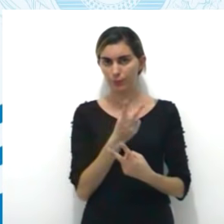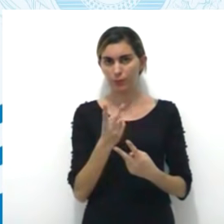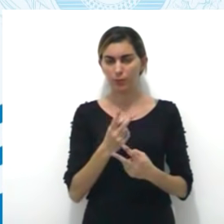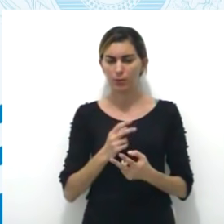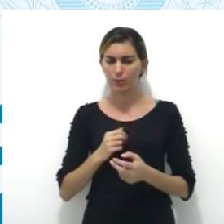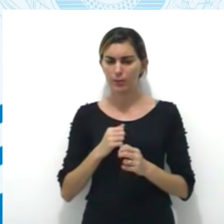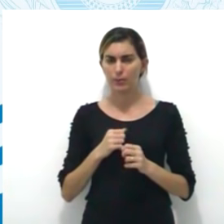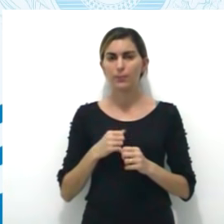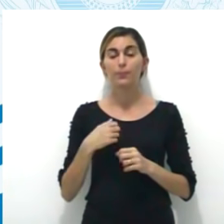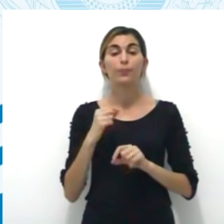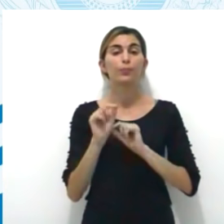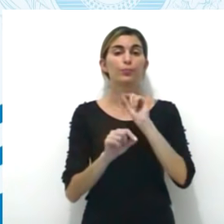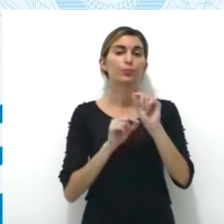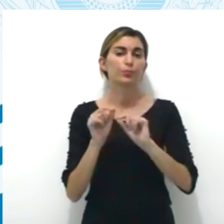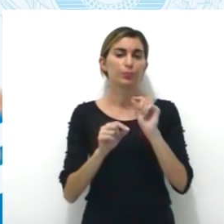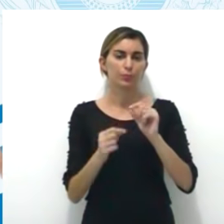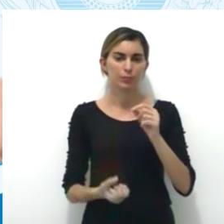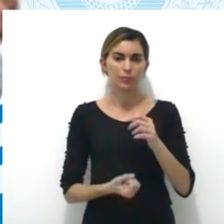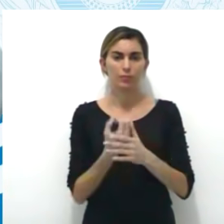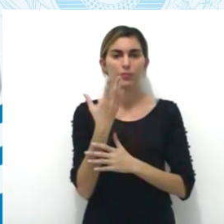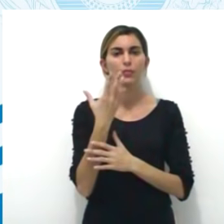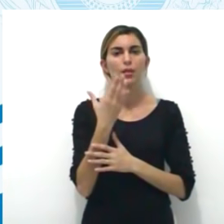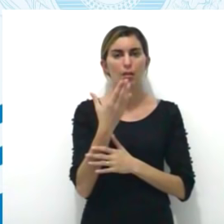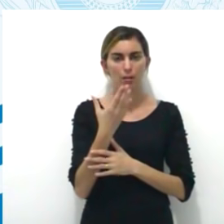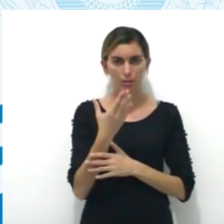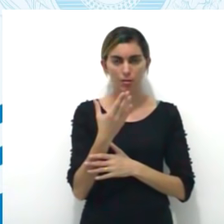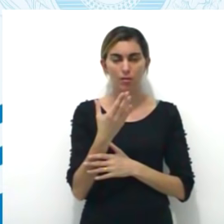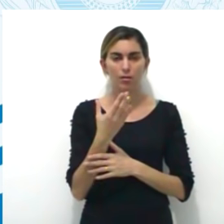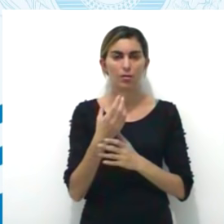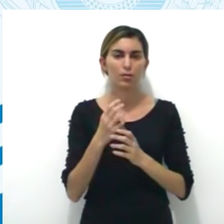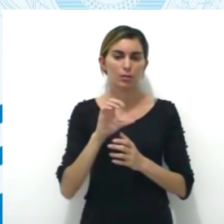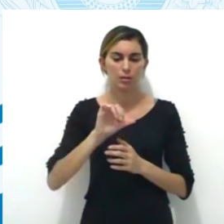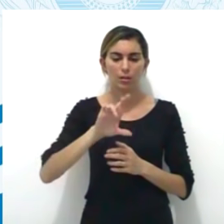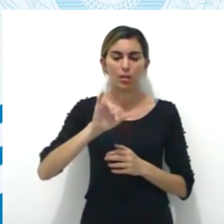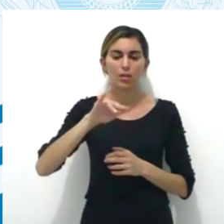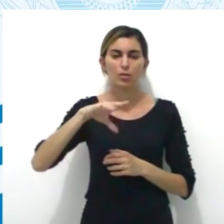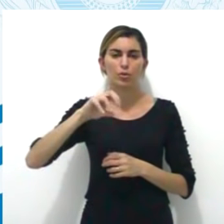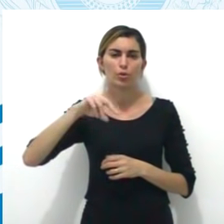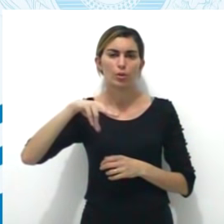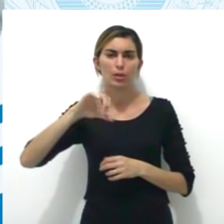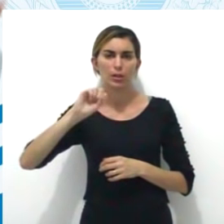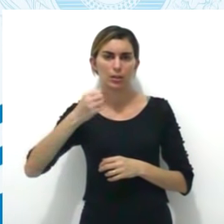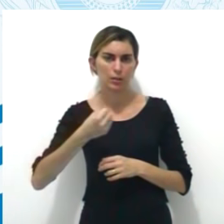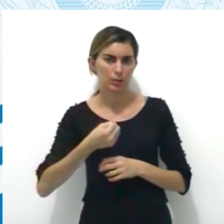duas perspectivas é que o criacionismo foi criado,